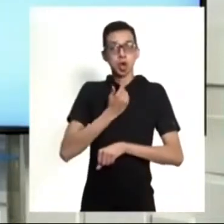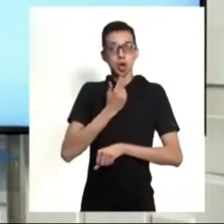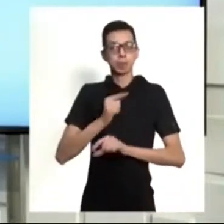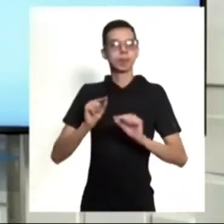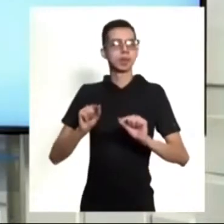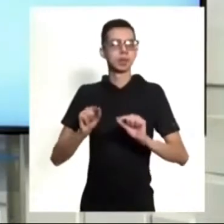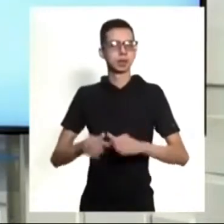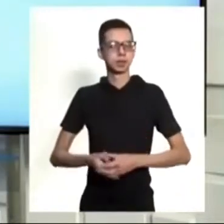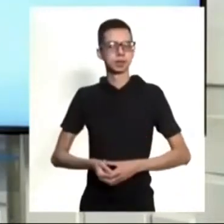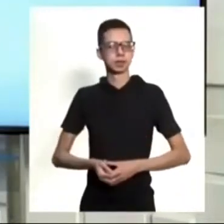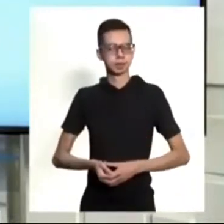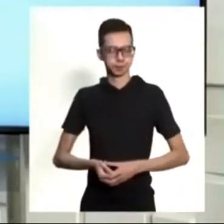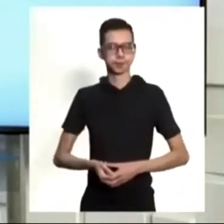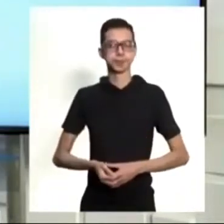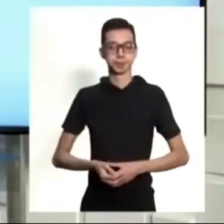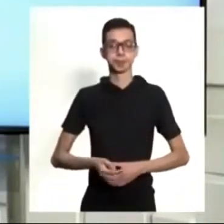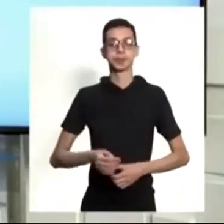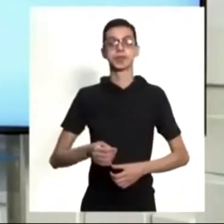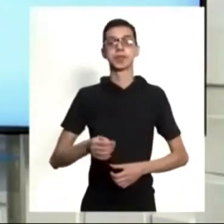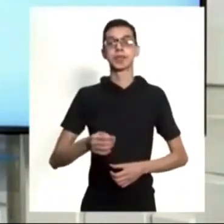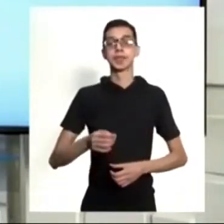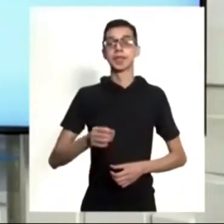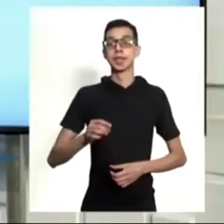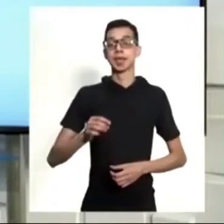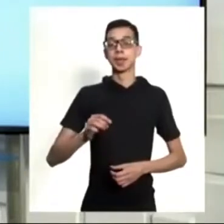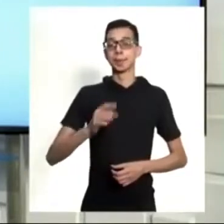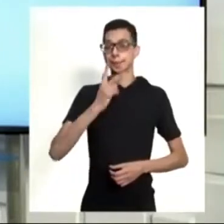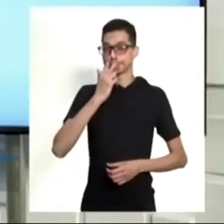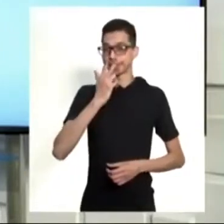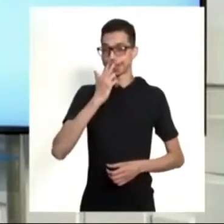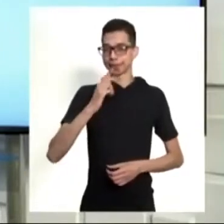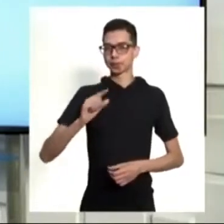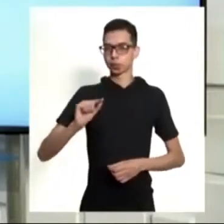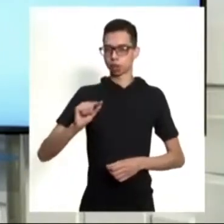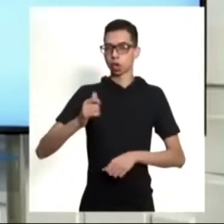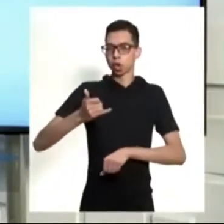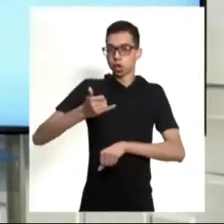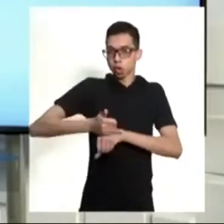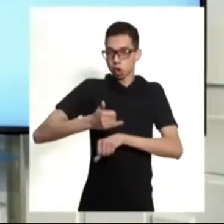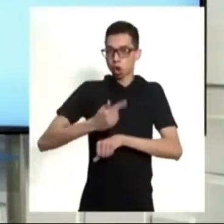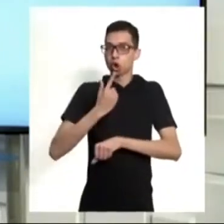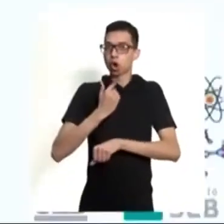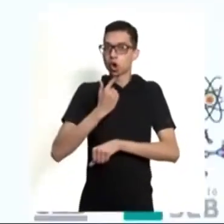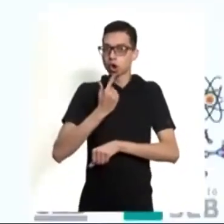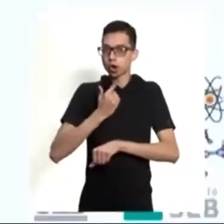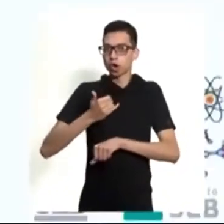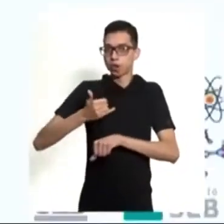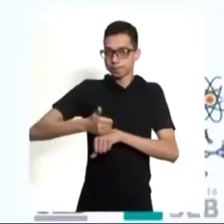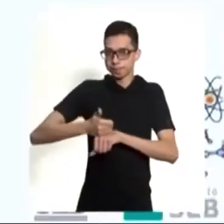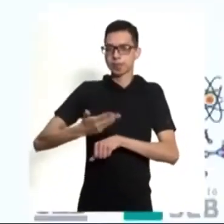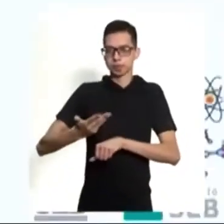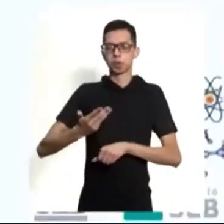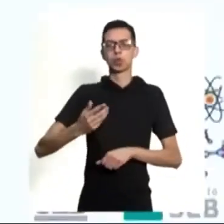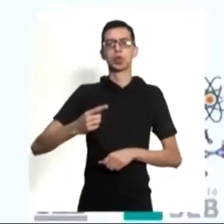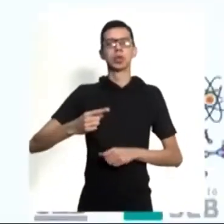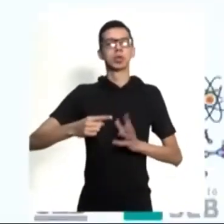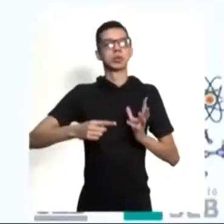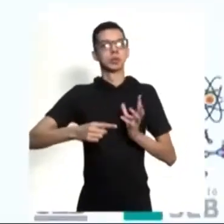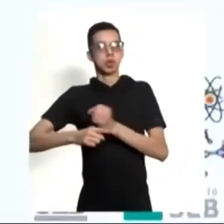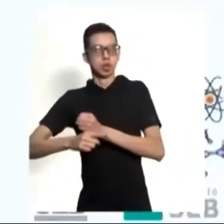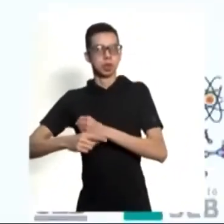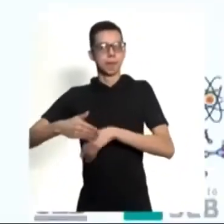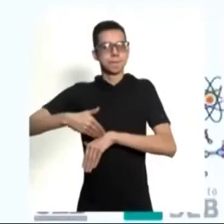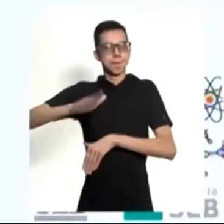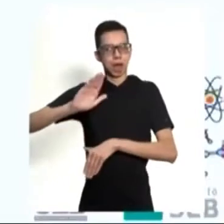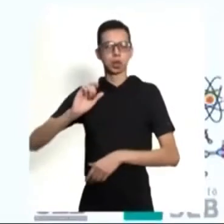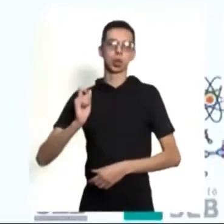tendência de sofrer redução maior do que o zinco. Correto? Então isso é importantíssimo você lembrar. Isso vai ser fornecido para você. Ele dá os potenciais